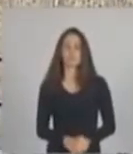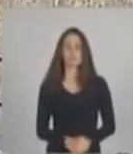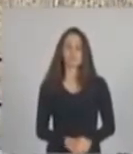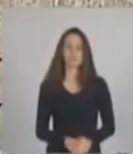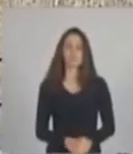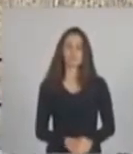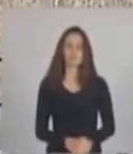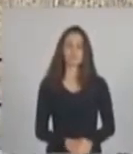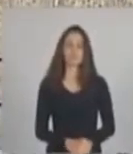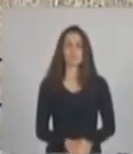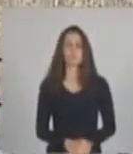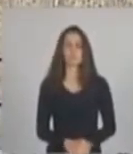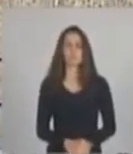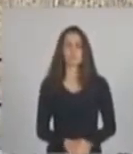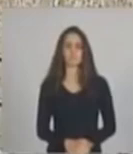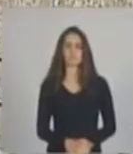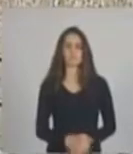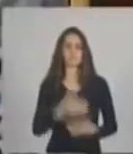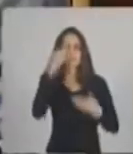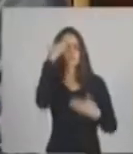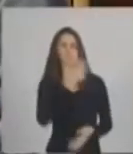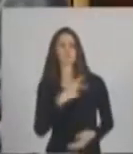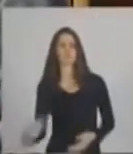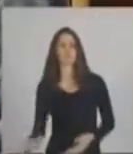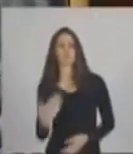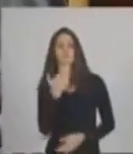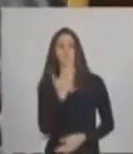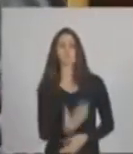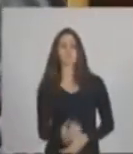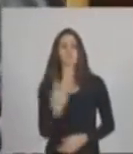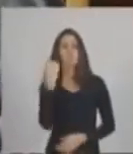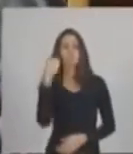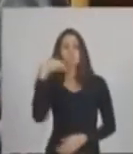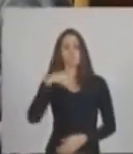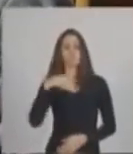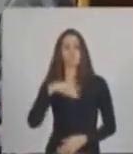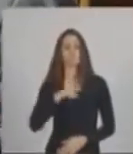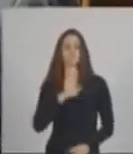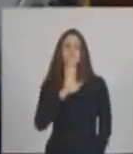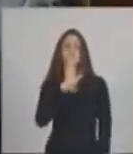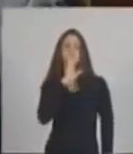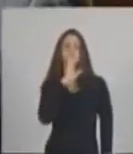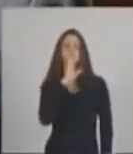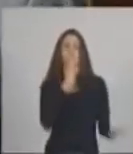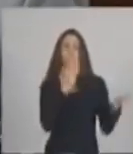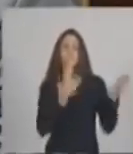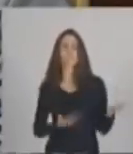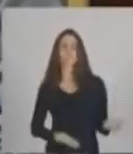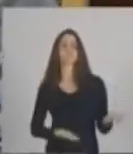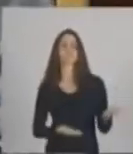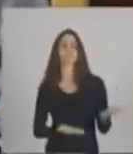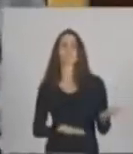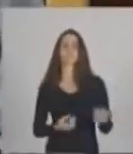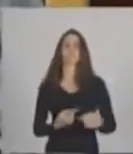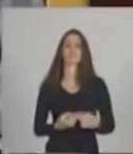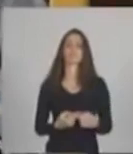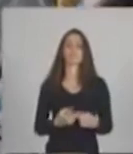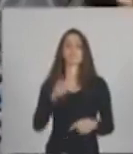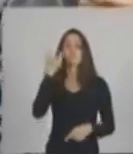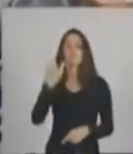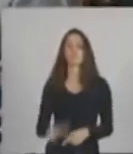Obrigado. Senhor presidente, eu quero requerer a vossa excelência um minuto de silêncio